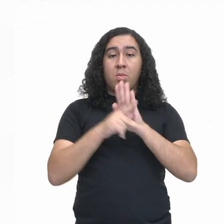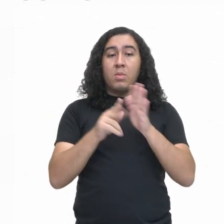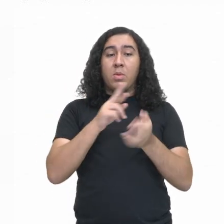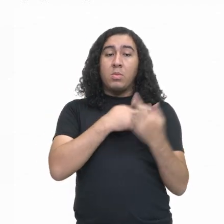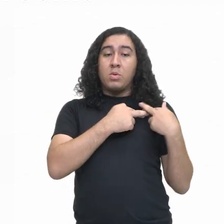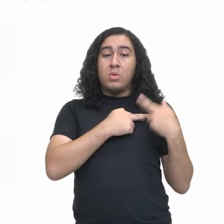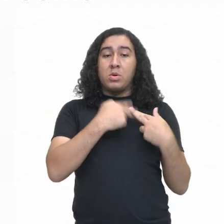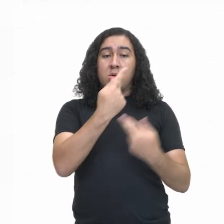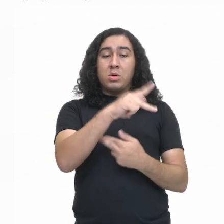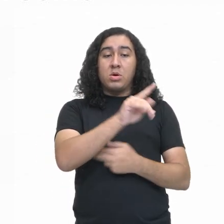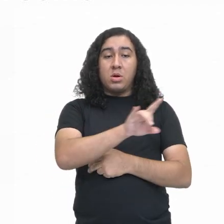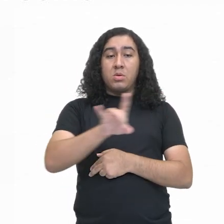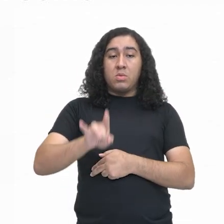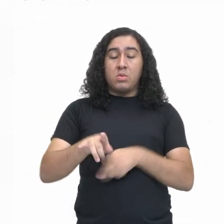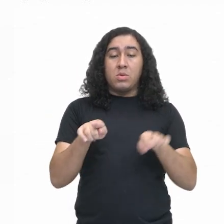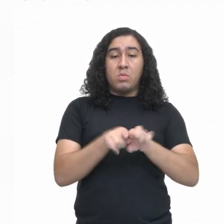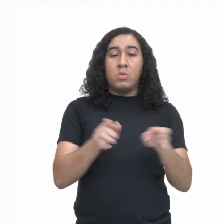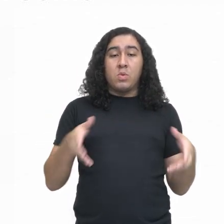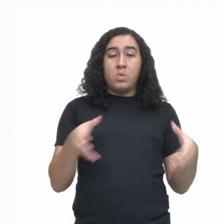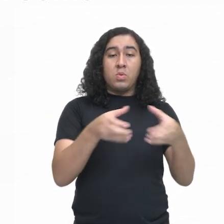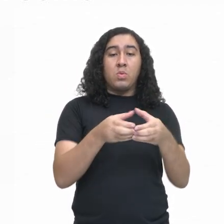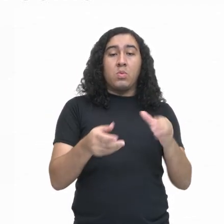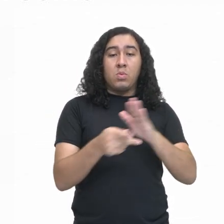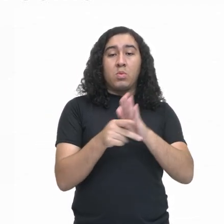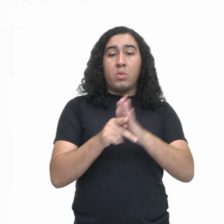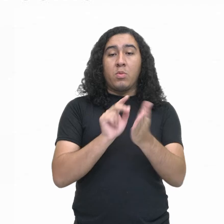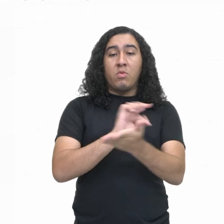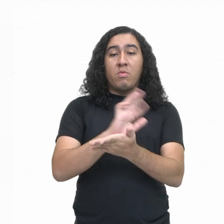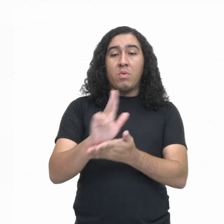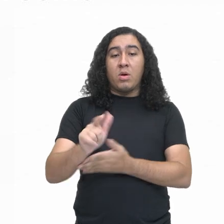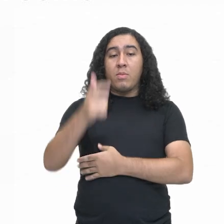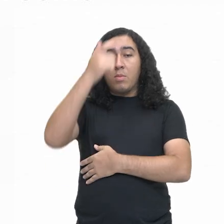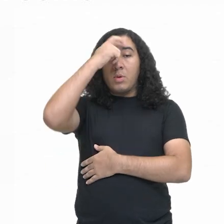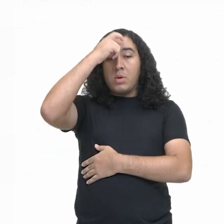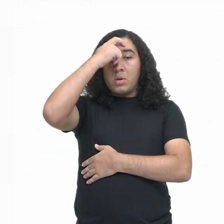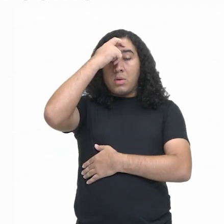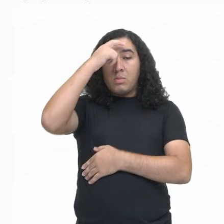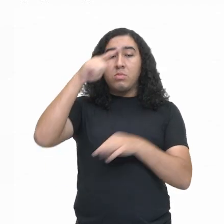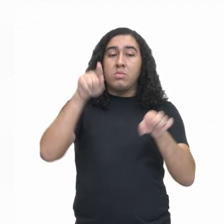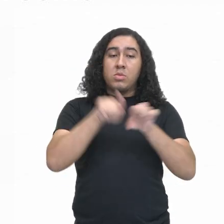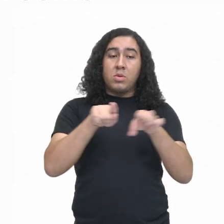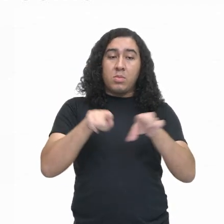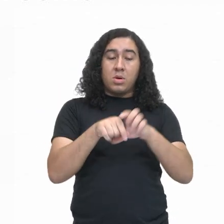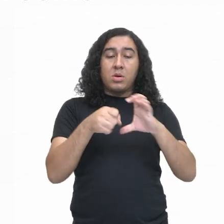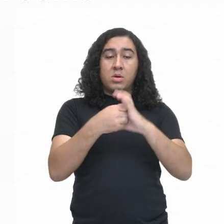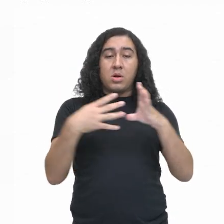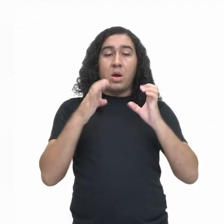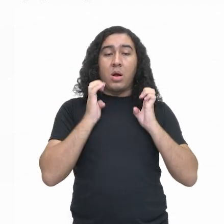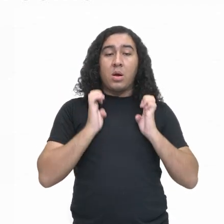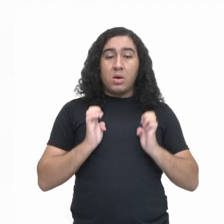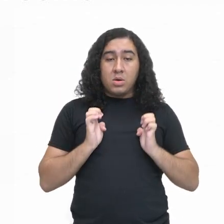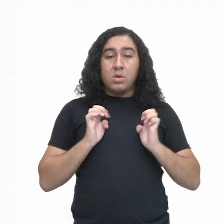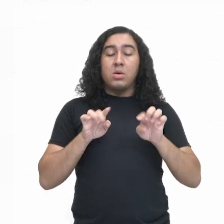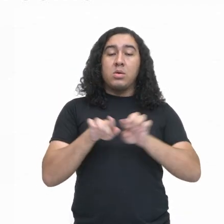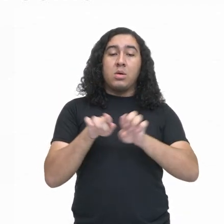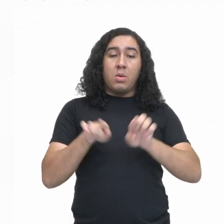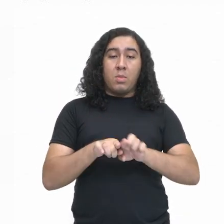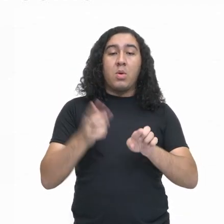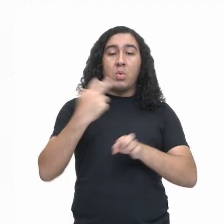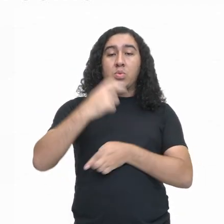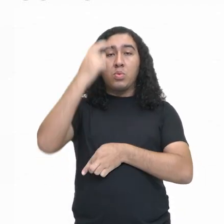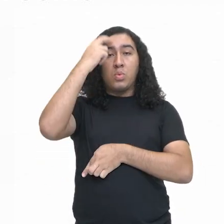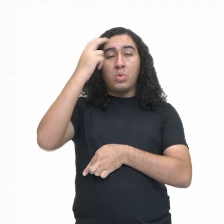desempenhado pelos sujeitos e coletividades mediante os valores morais, éticos,